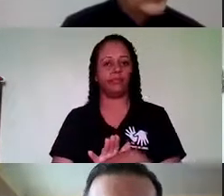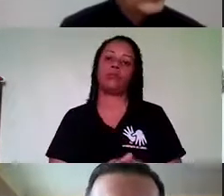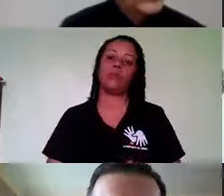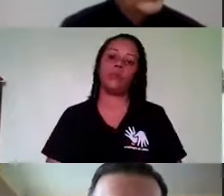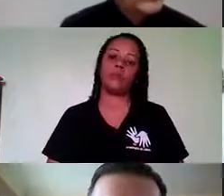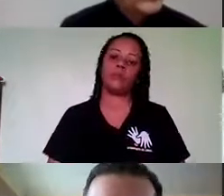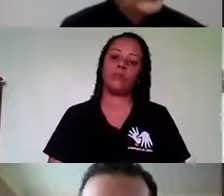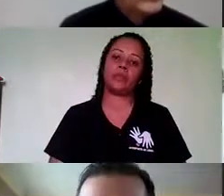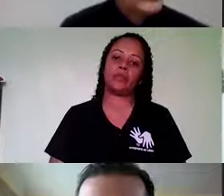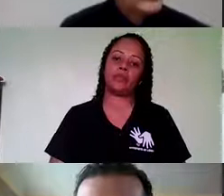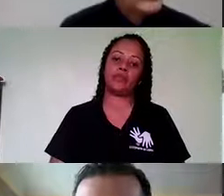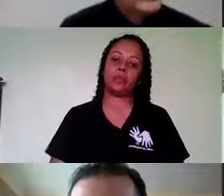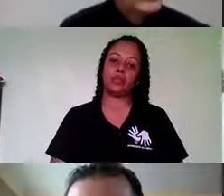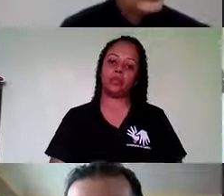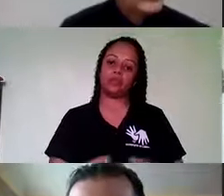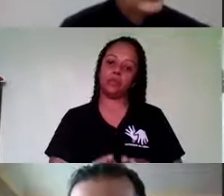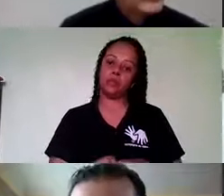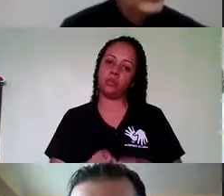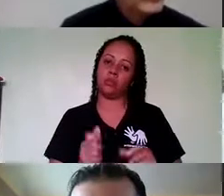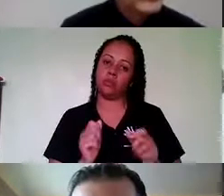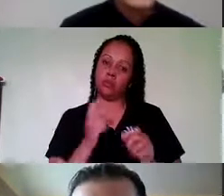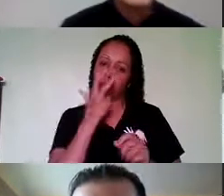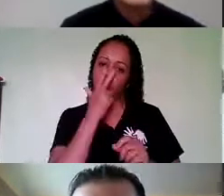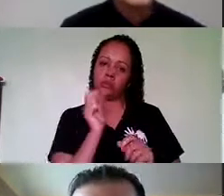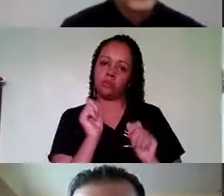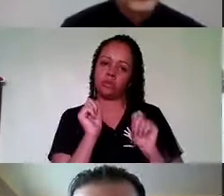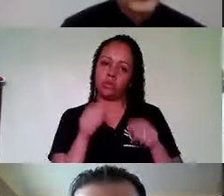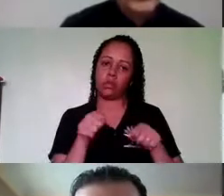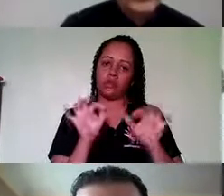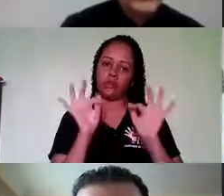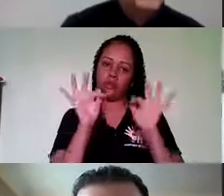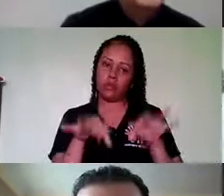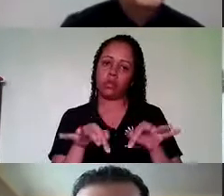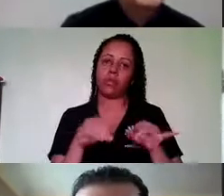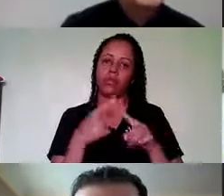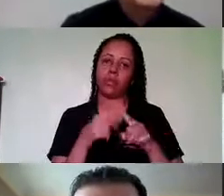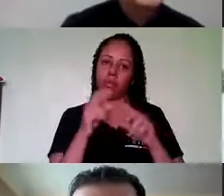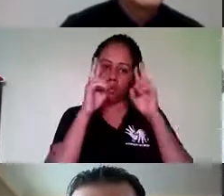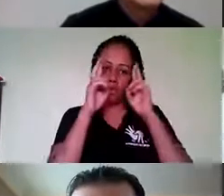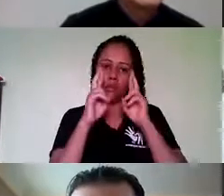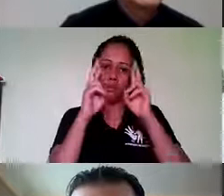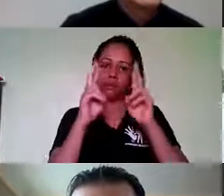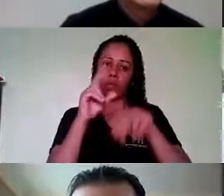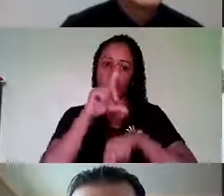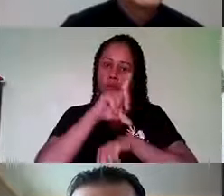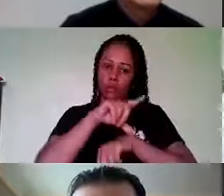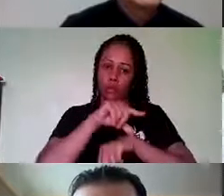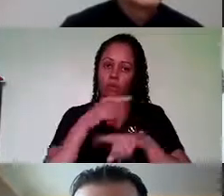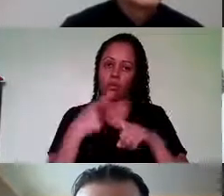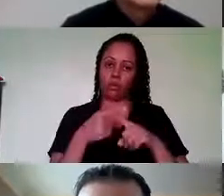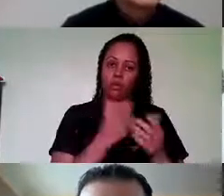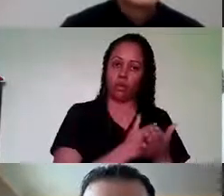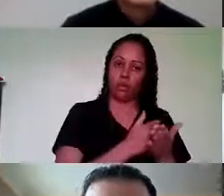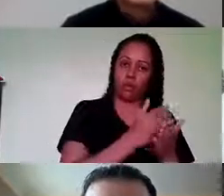Marinalva, eu acho que talvez pudéssemos encerrar até em respeito aos horários, que a gente costuma ser bastante pontual, tanto para começar quanto para encerrar,